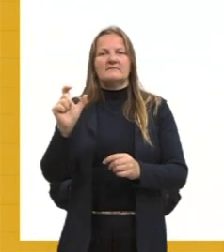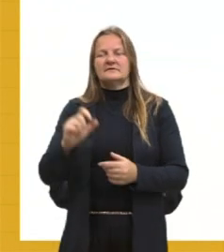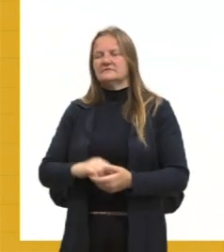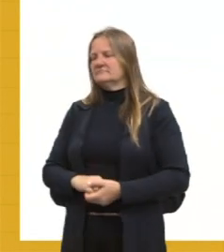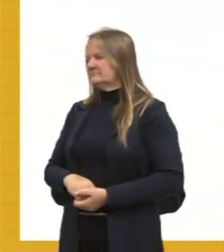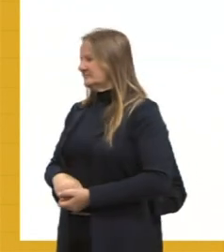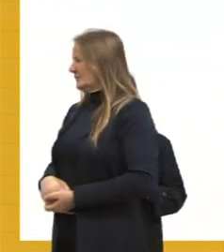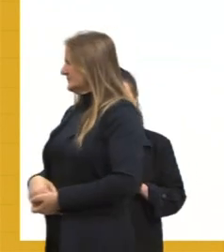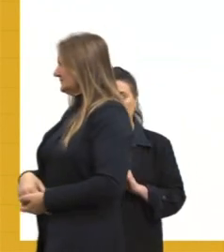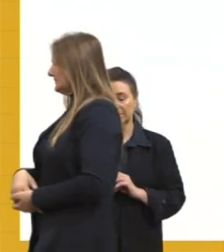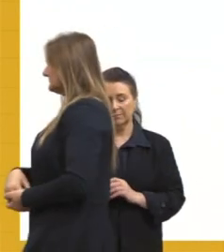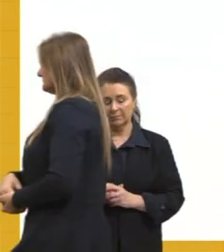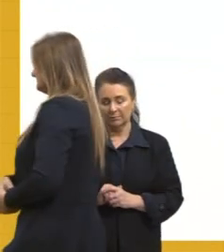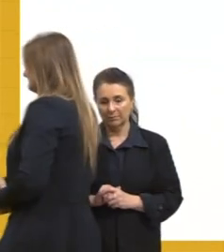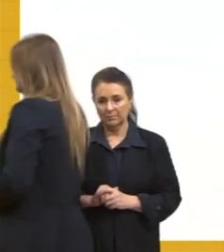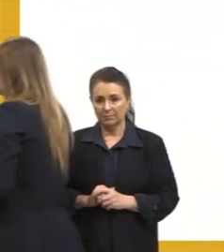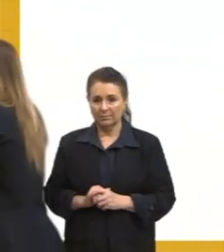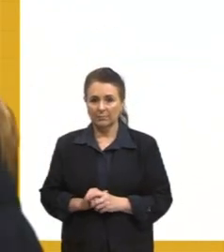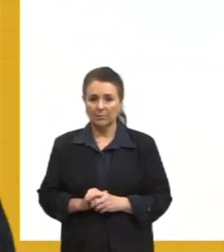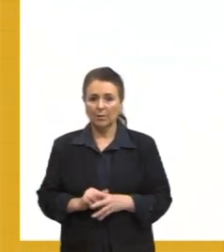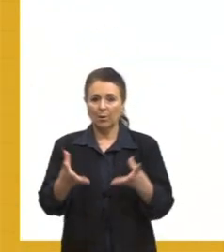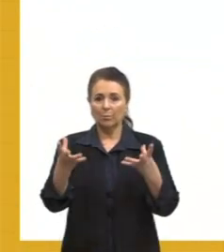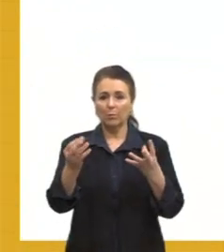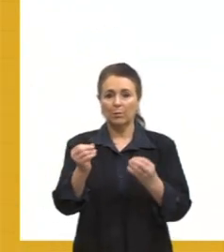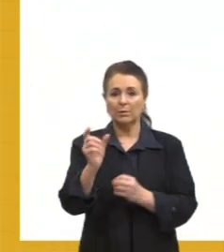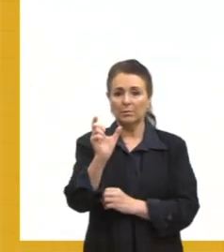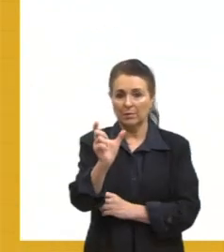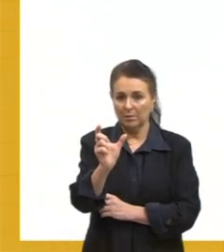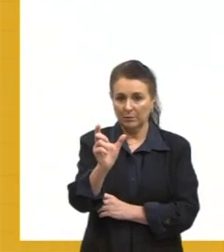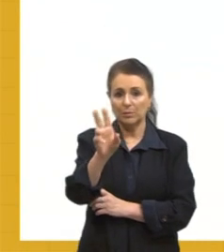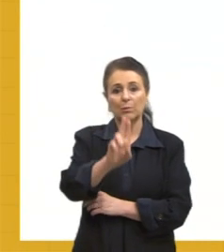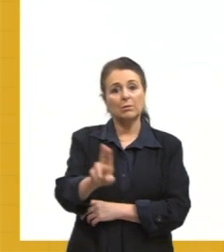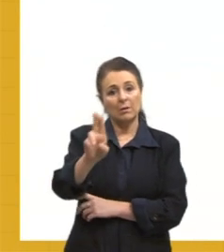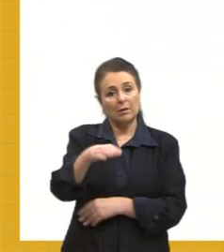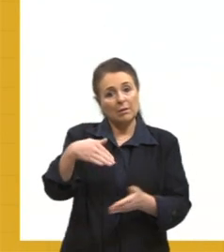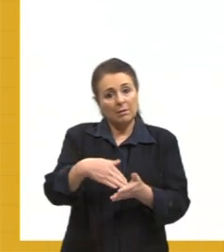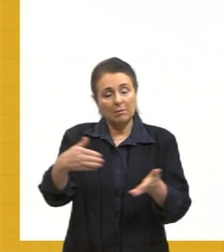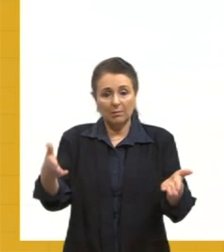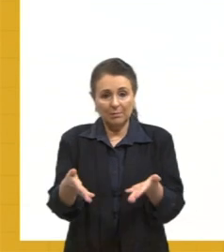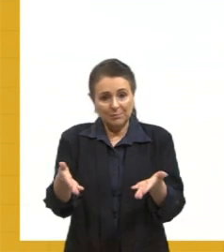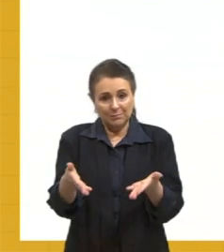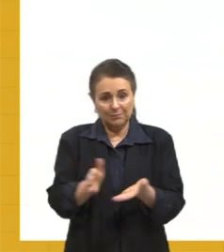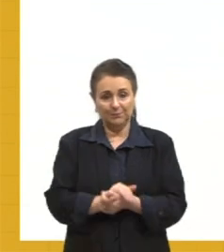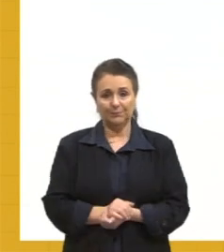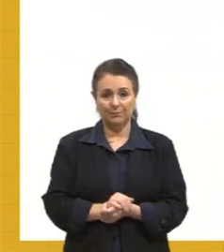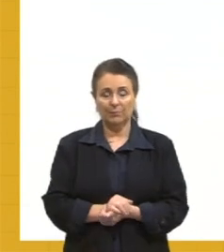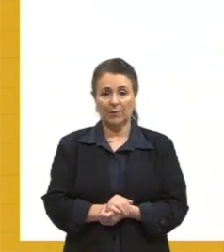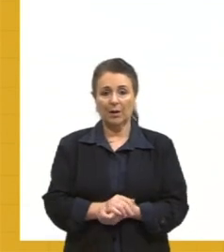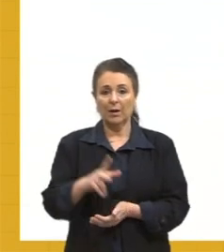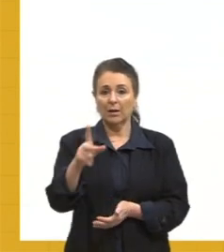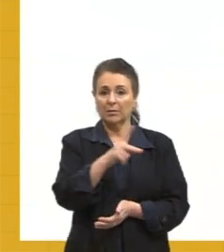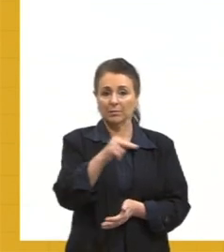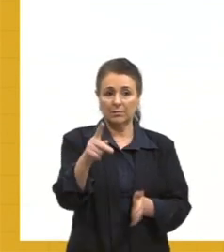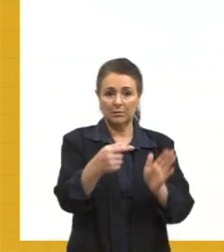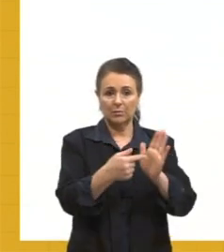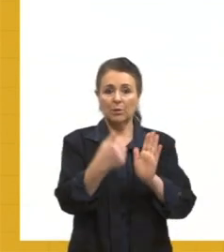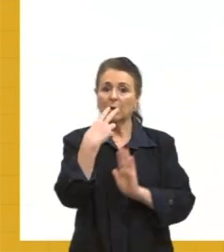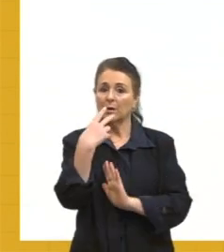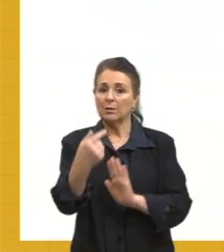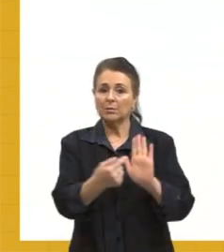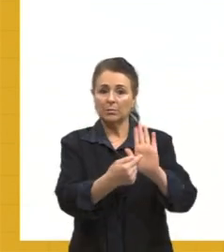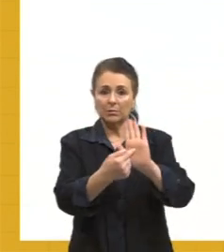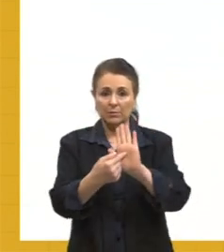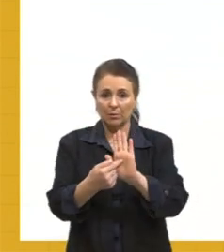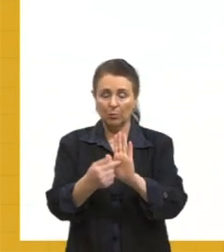Muitas delas ainda são usadas no dia de hoje né aqui eu trago então para vocês algumas